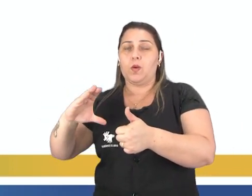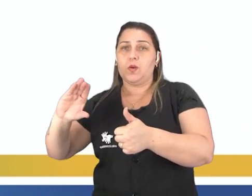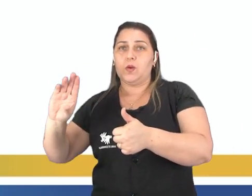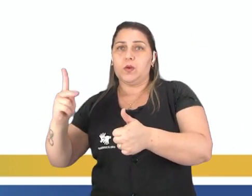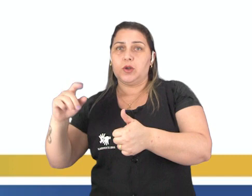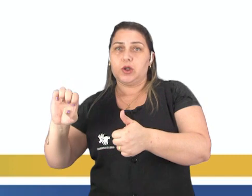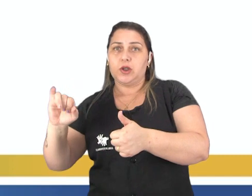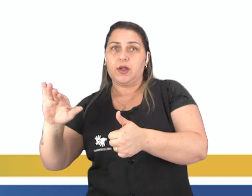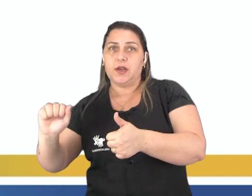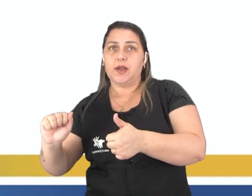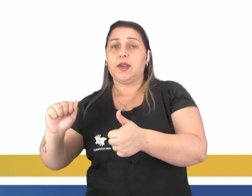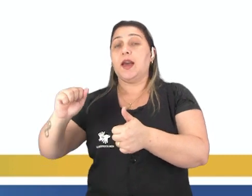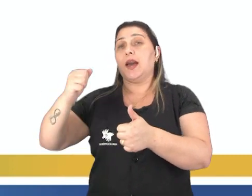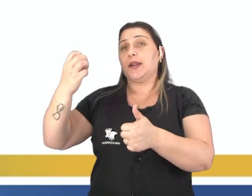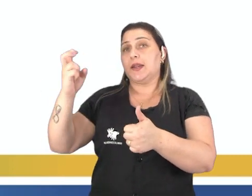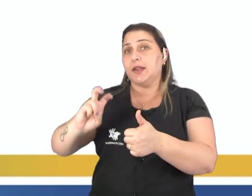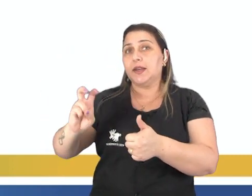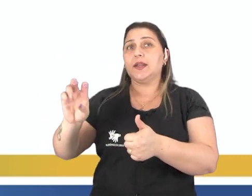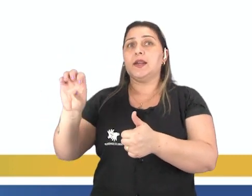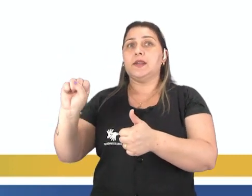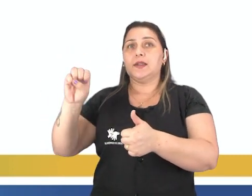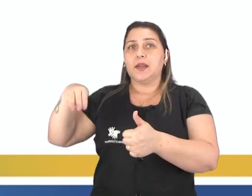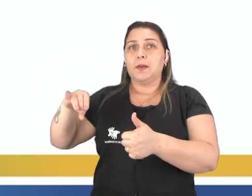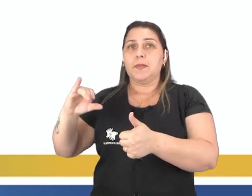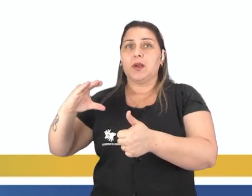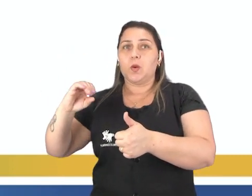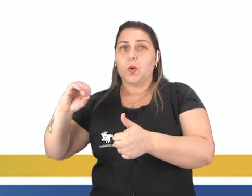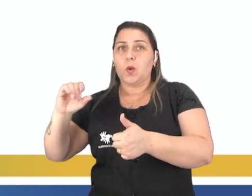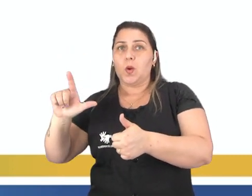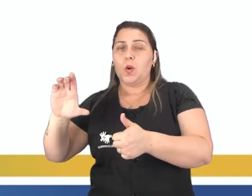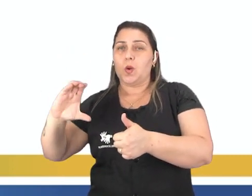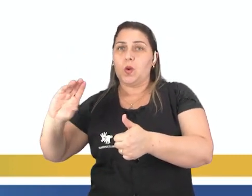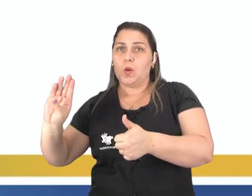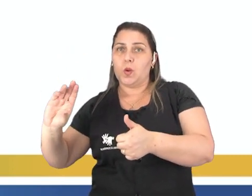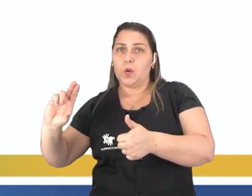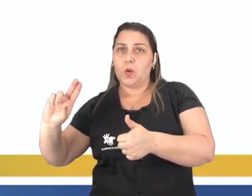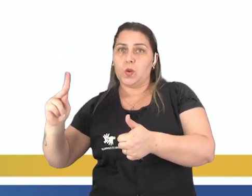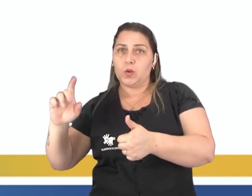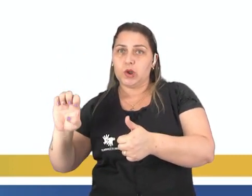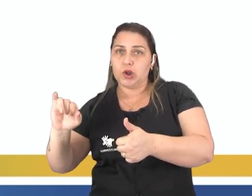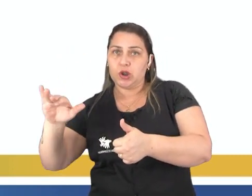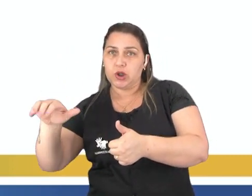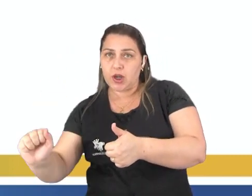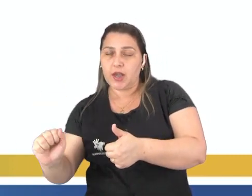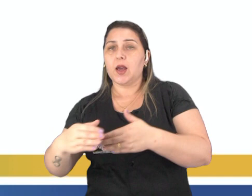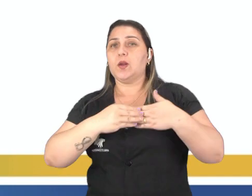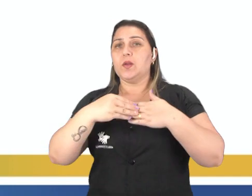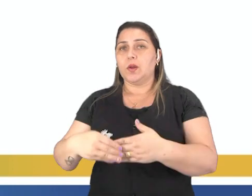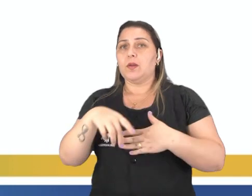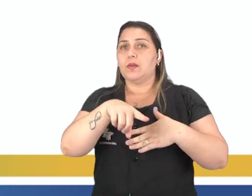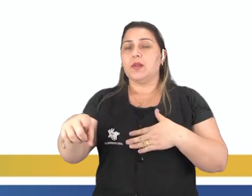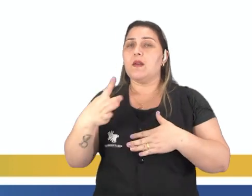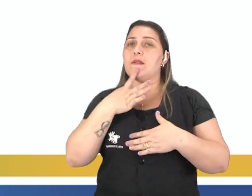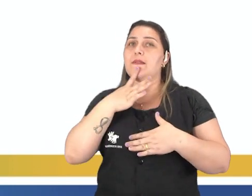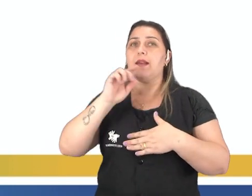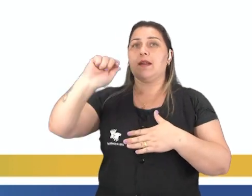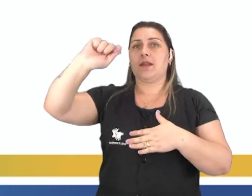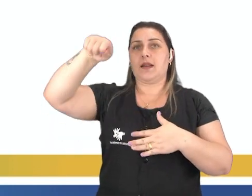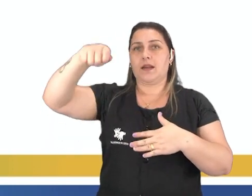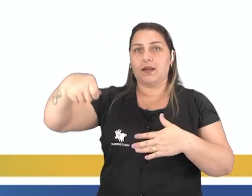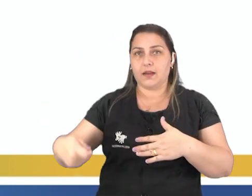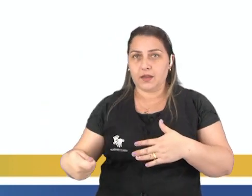a quinta semicocheia. Claro que tem outras também, mas eu trouxe essas aqui para vocês conhecerem. E cada figura